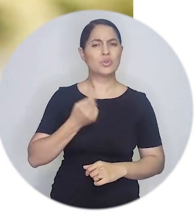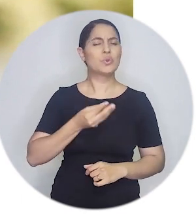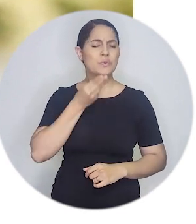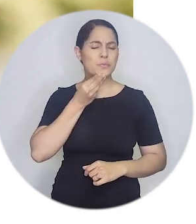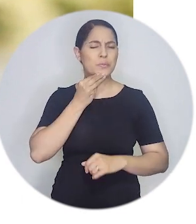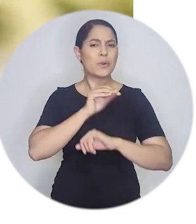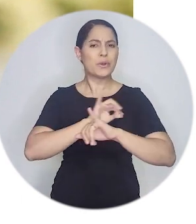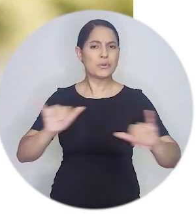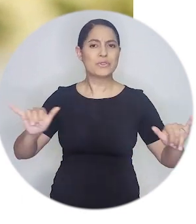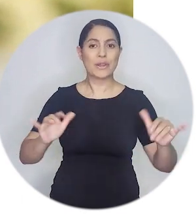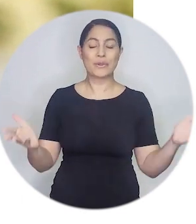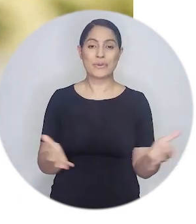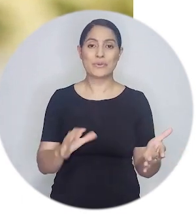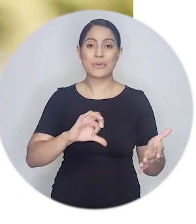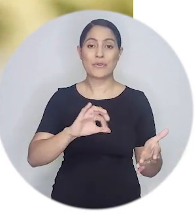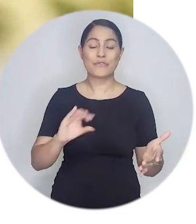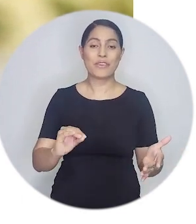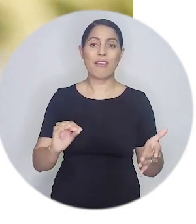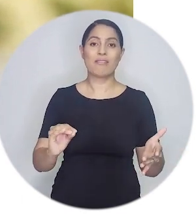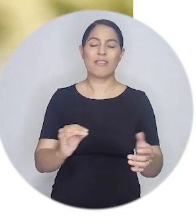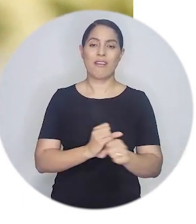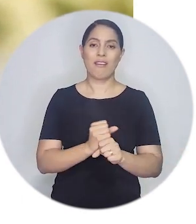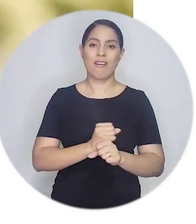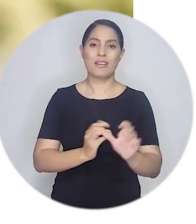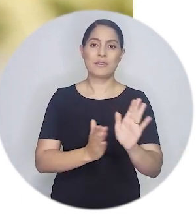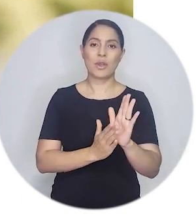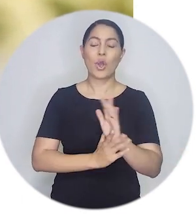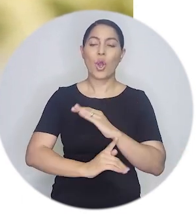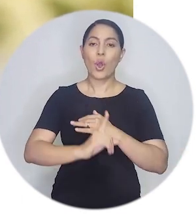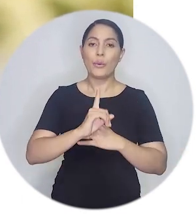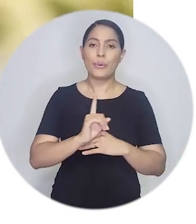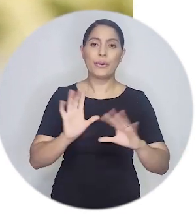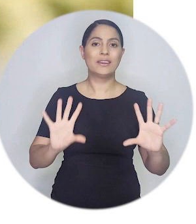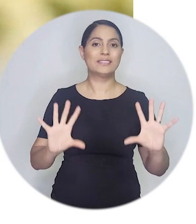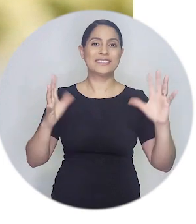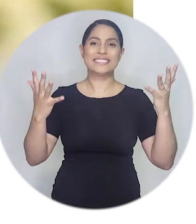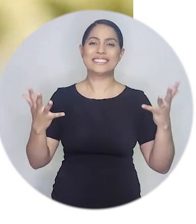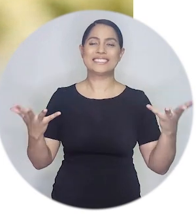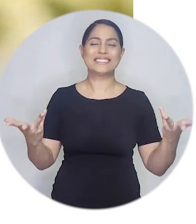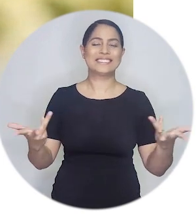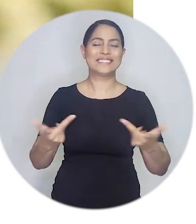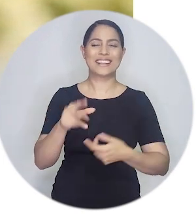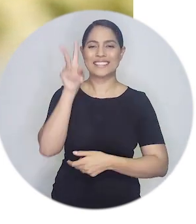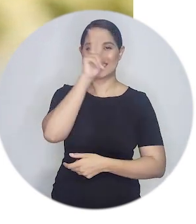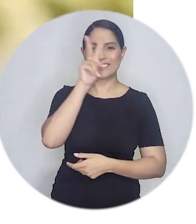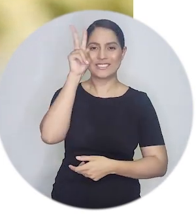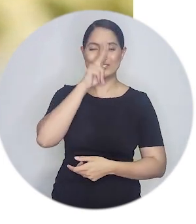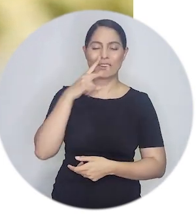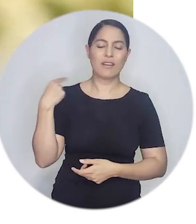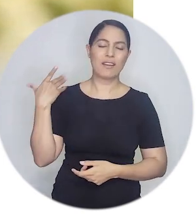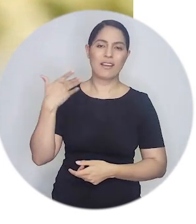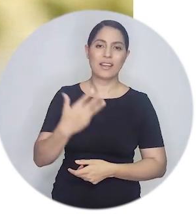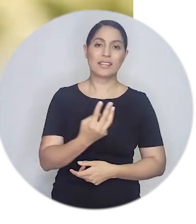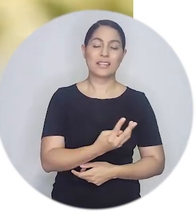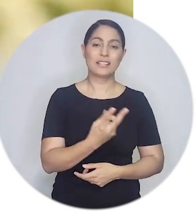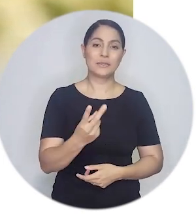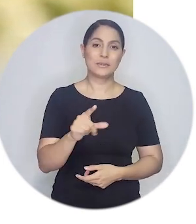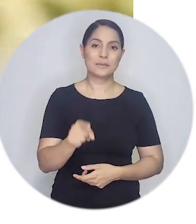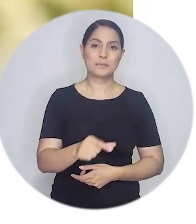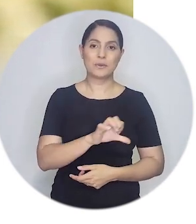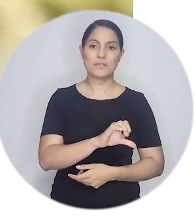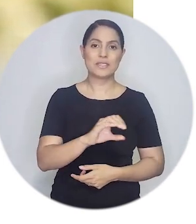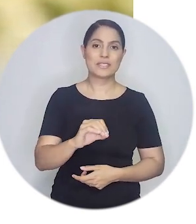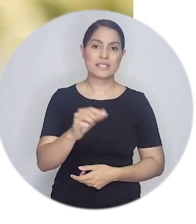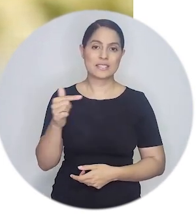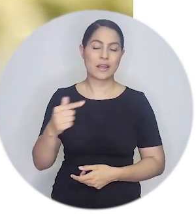posto. Para ela, abre aspas, podemos dizer que hoje, ao comemorarmos os 90 anos da OAB, estamos celebrando também as